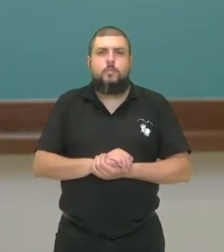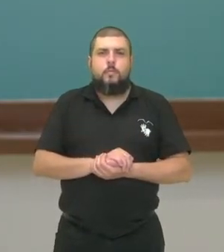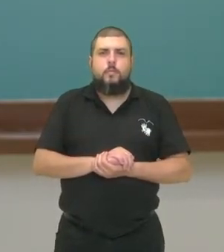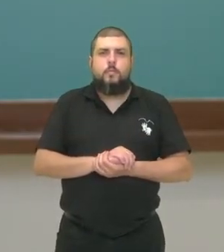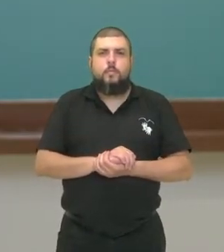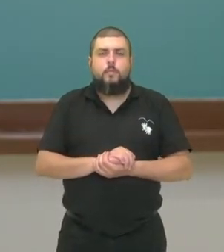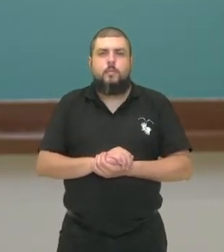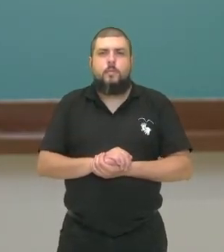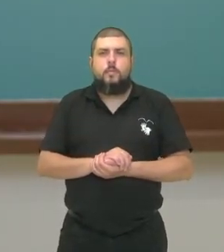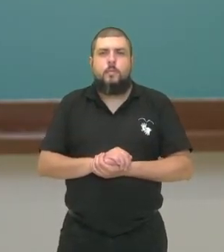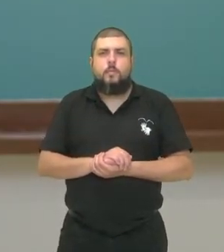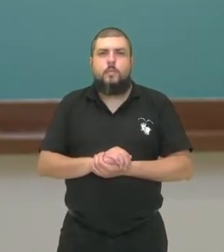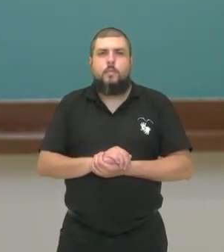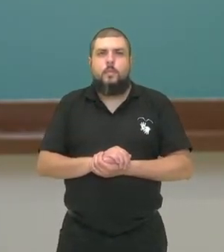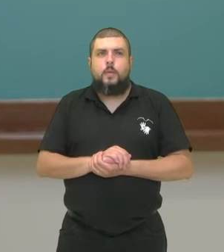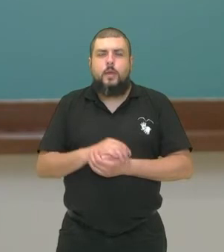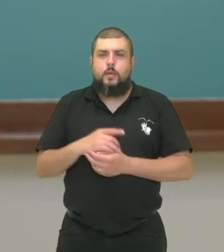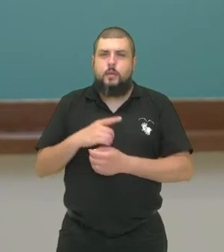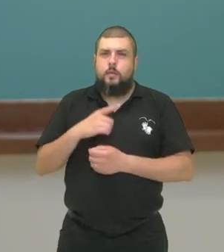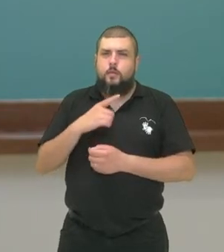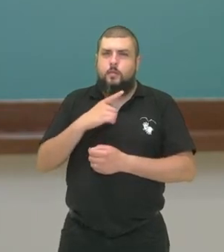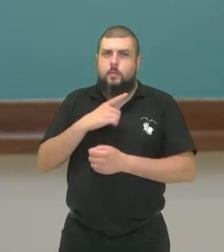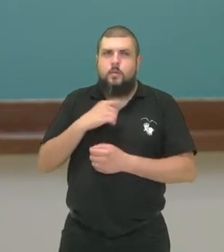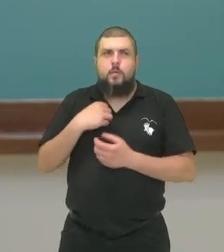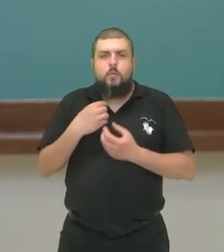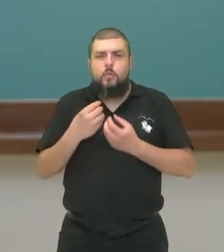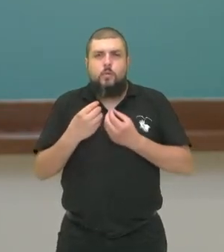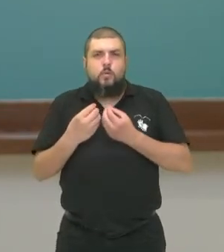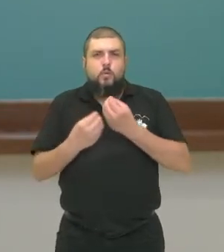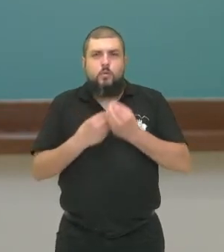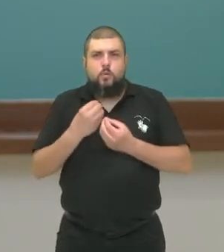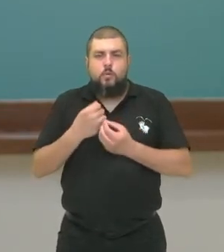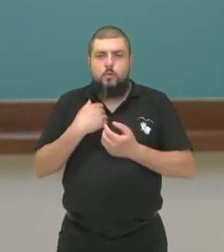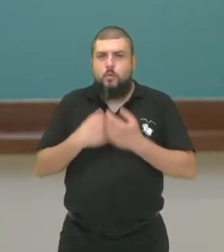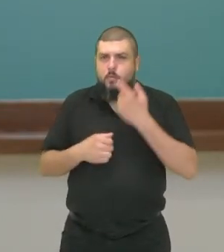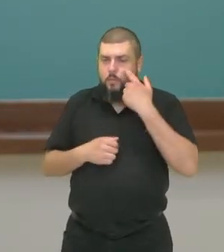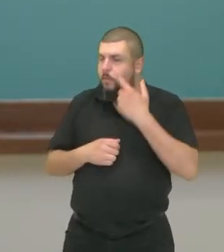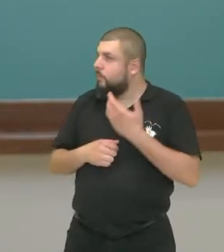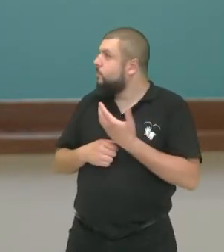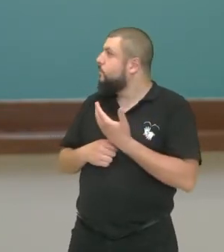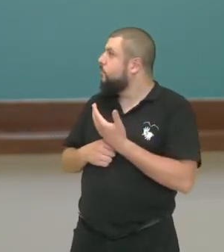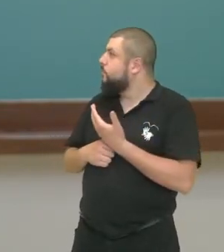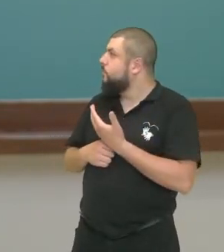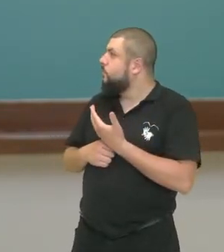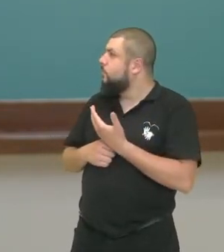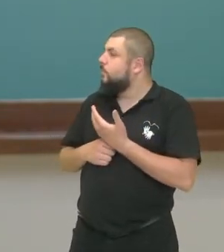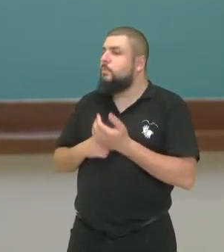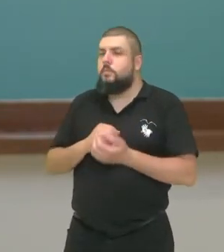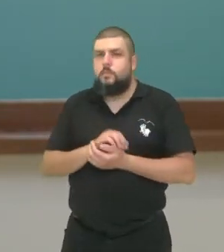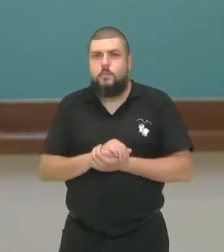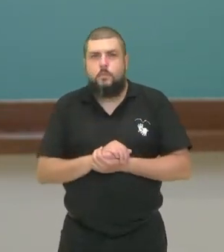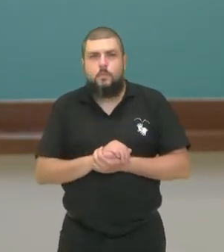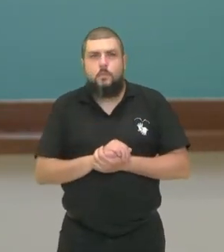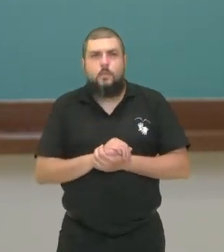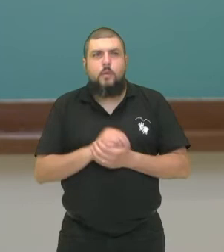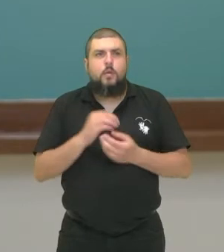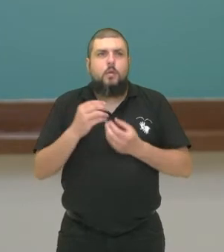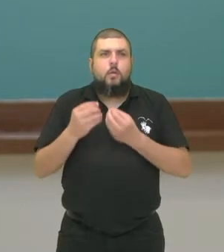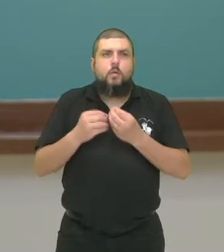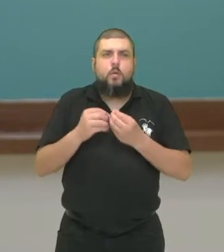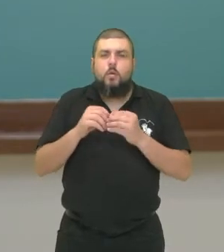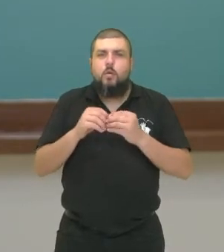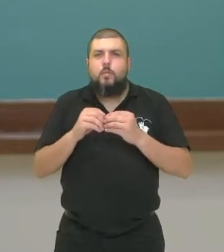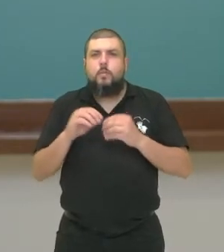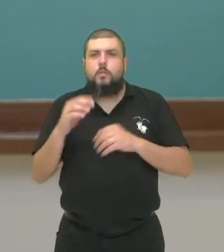as relações daí de interespecíficas, por exemplo, o mutualismo, na forma de micorrizas, que acontece